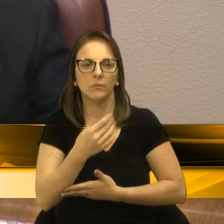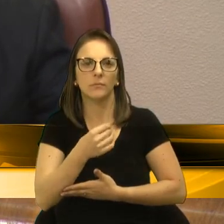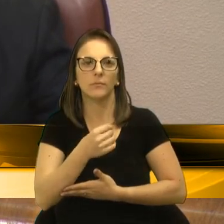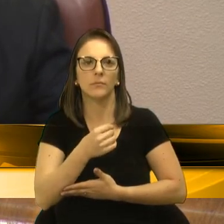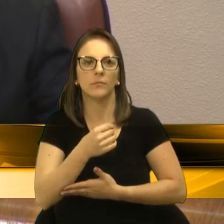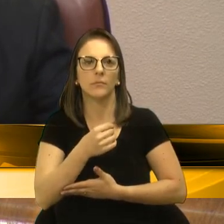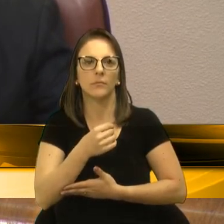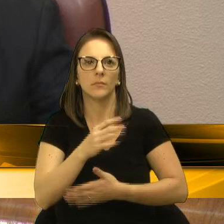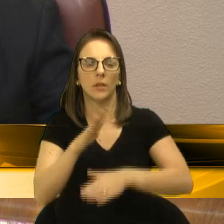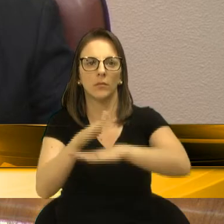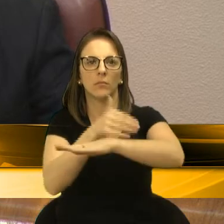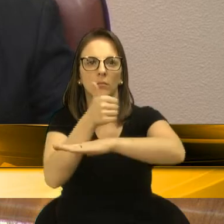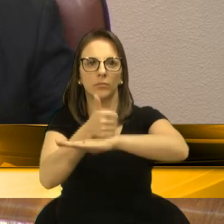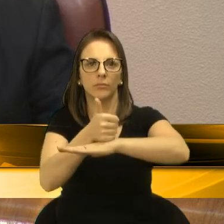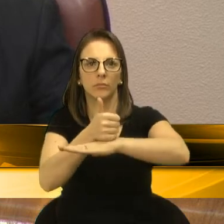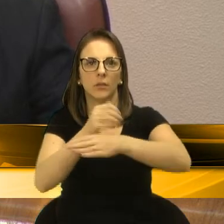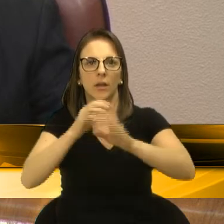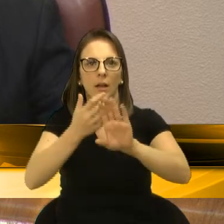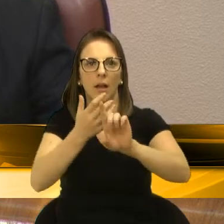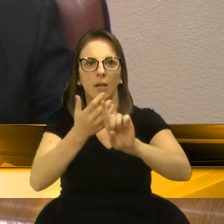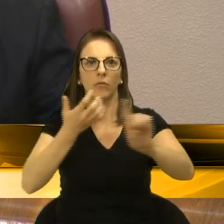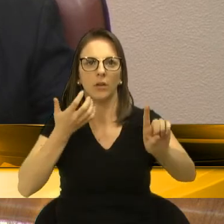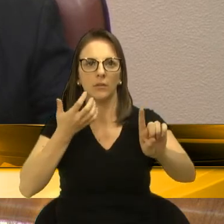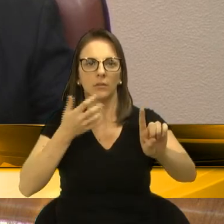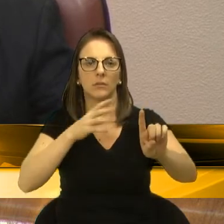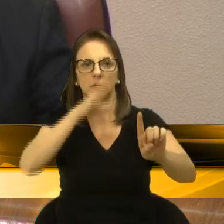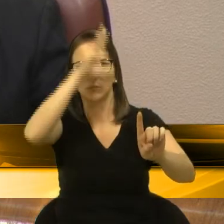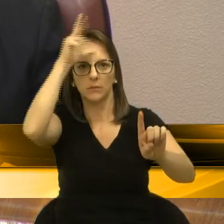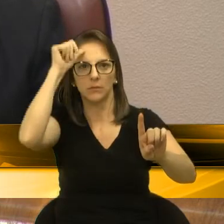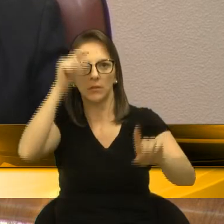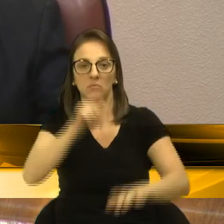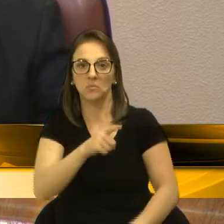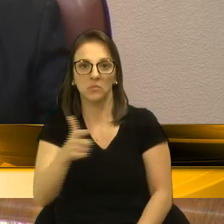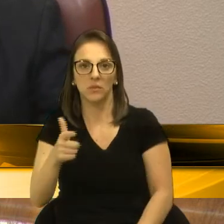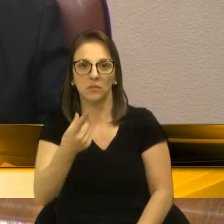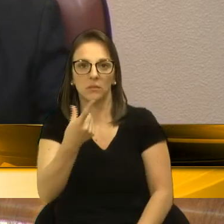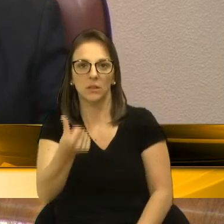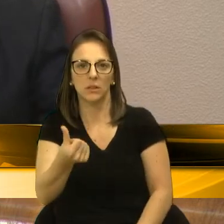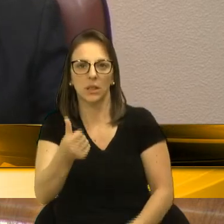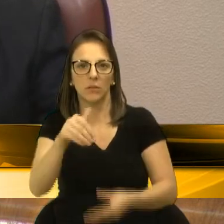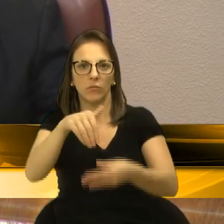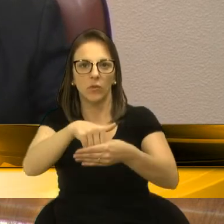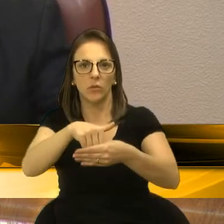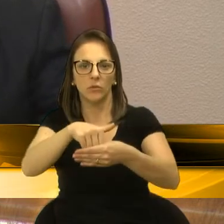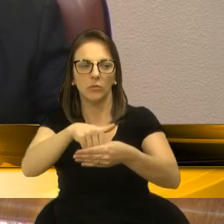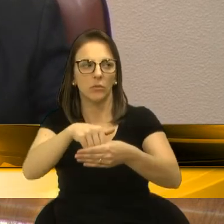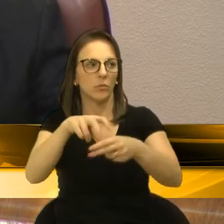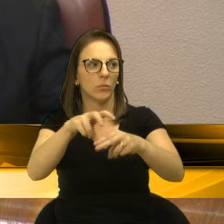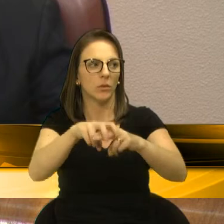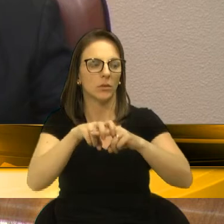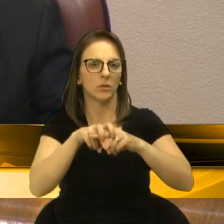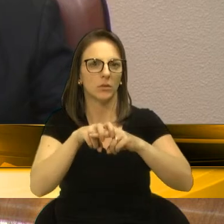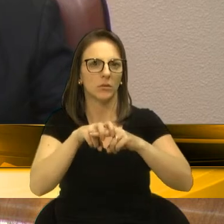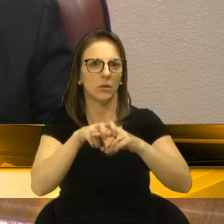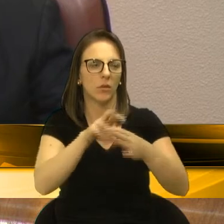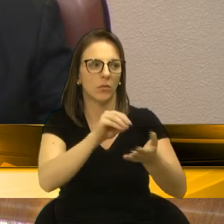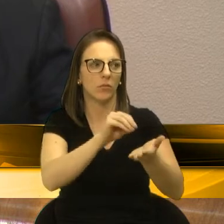impedimento requeria o afastamento do prefeito, como não houve os 16 votos, falta, em tese,